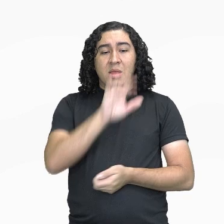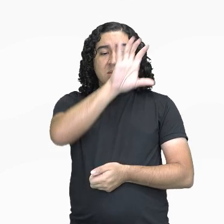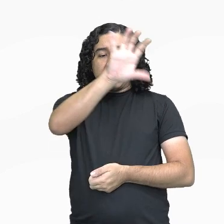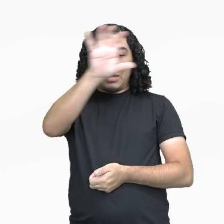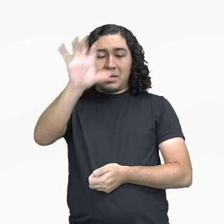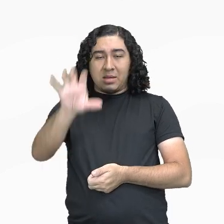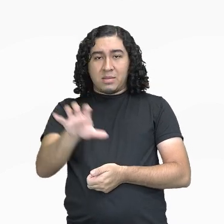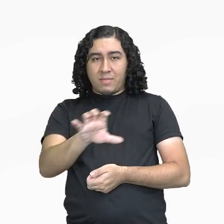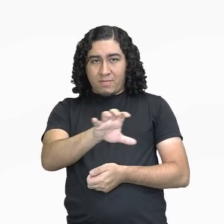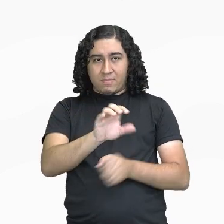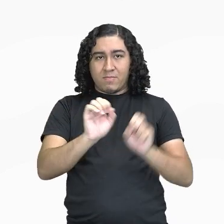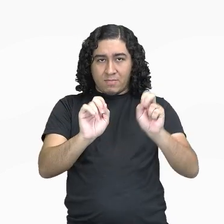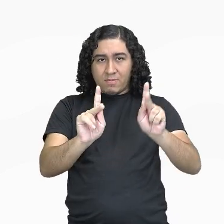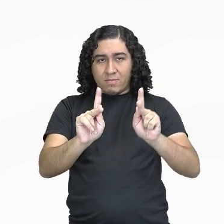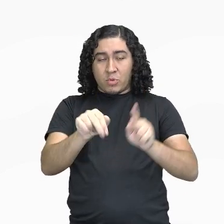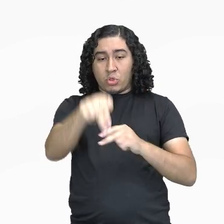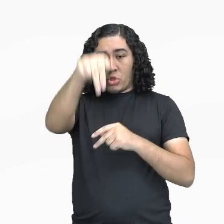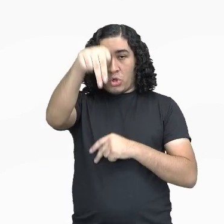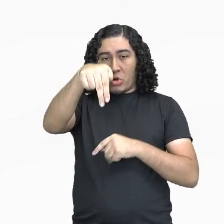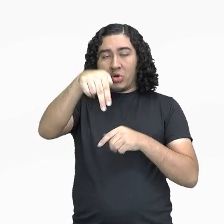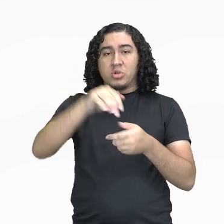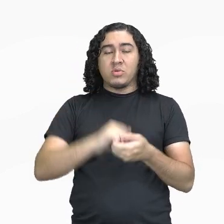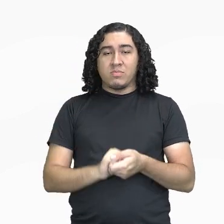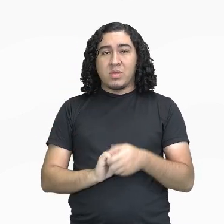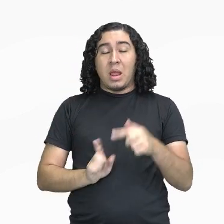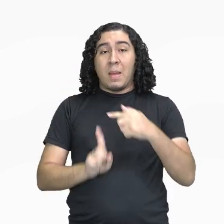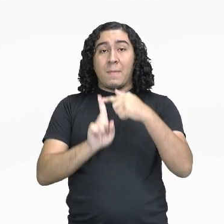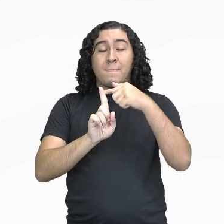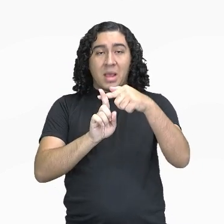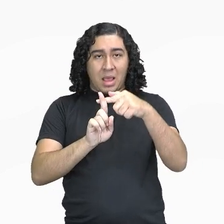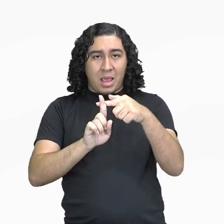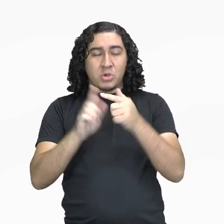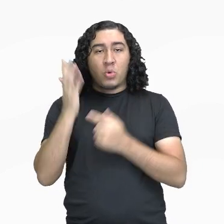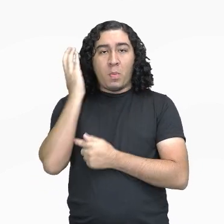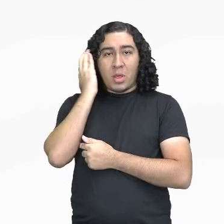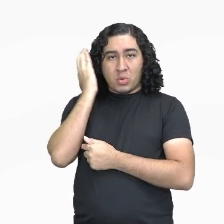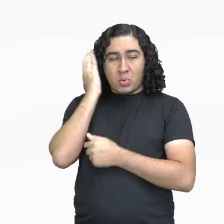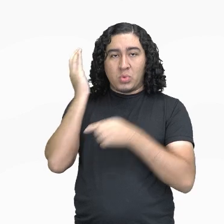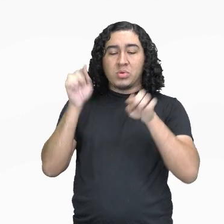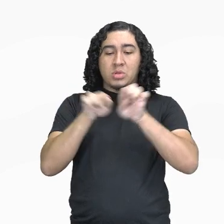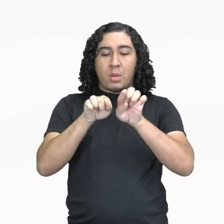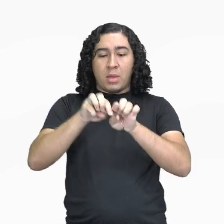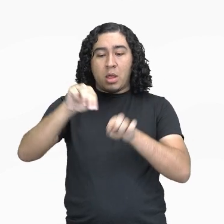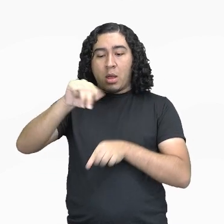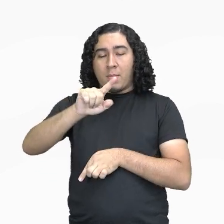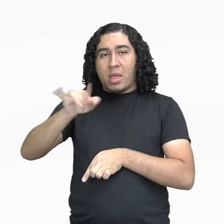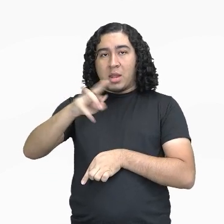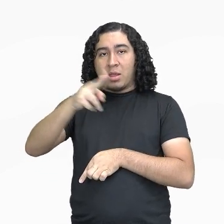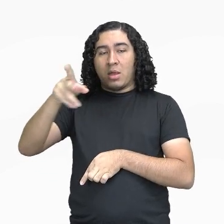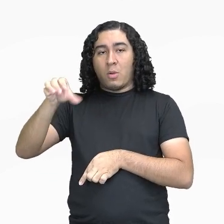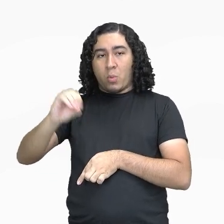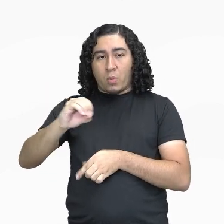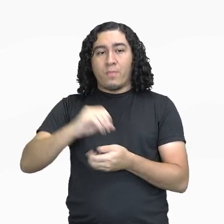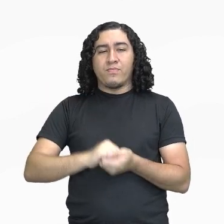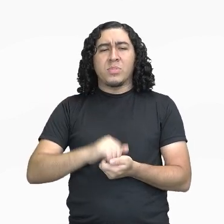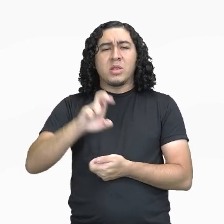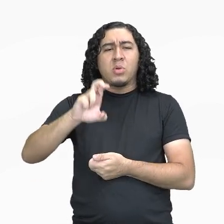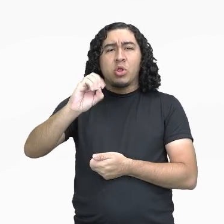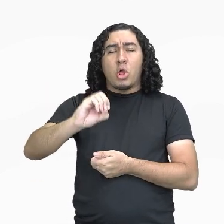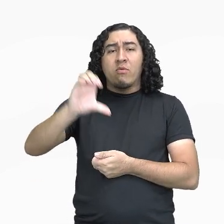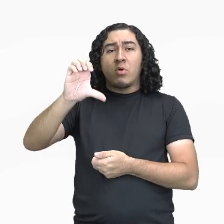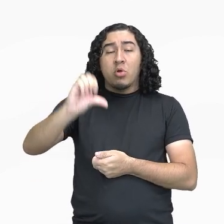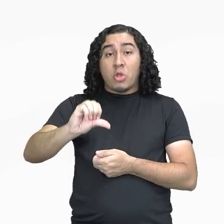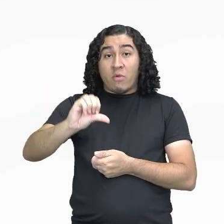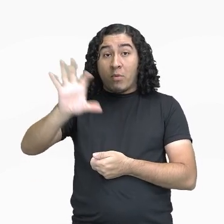dos estados da região norte, mais o Mato Grosso e o Maranhão. e ocupa 59%